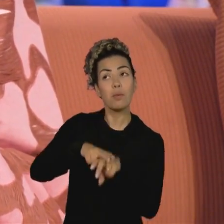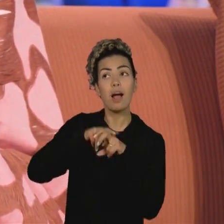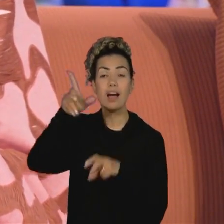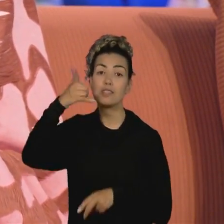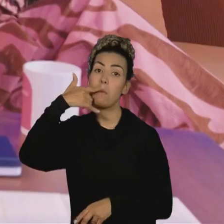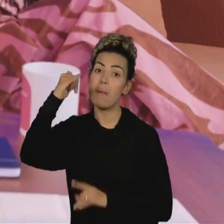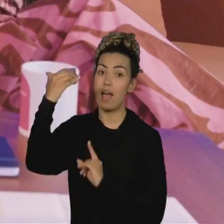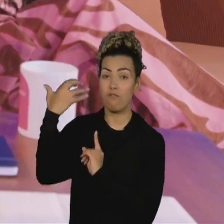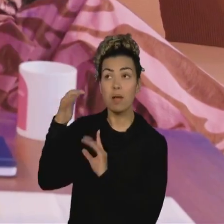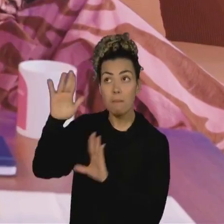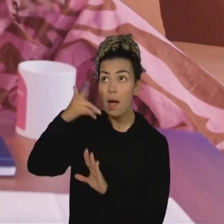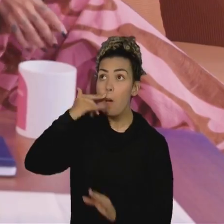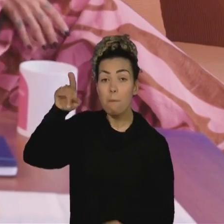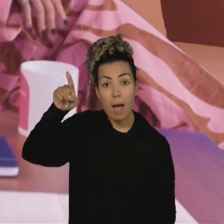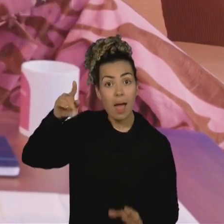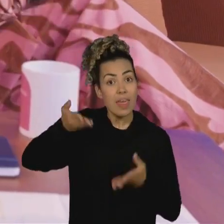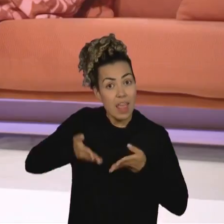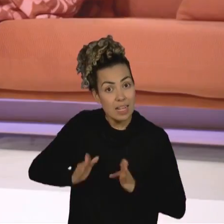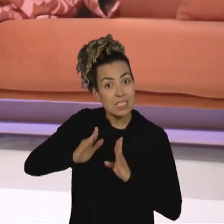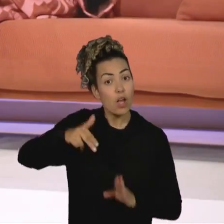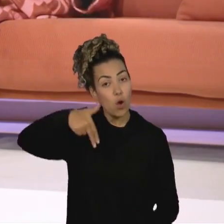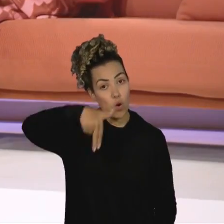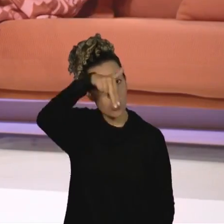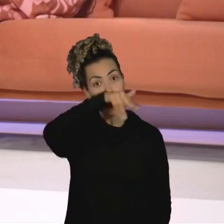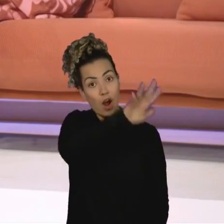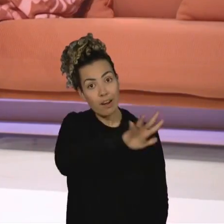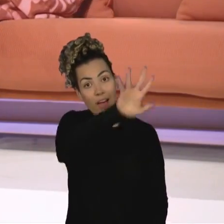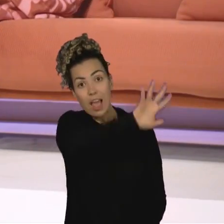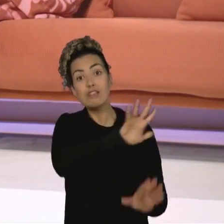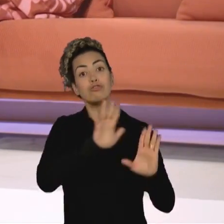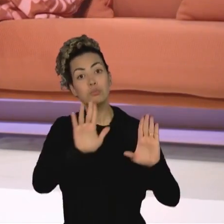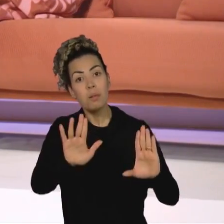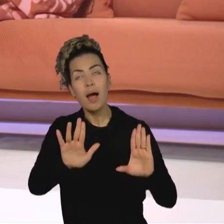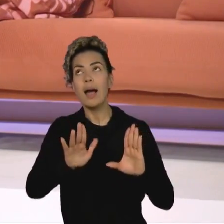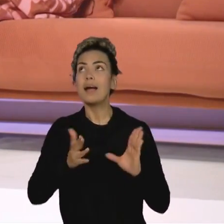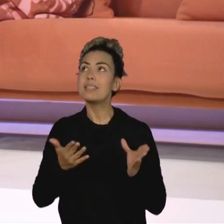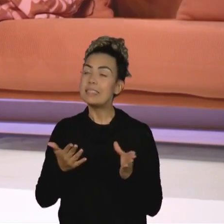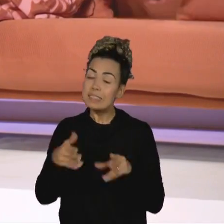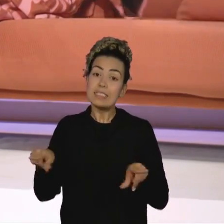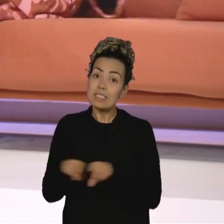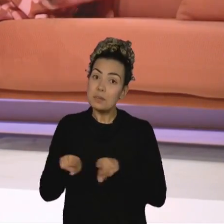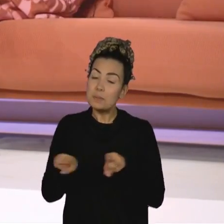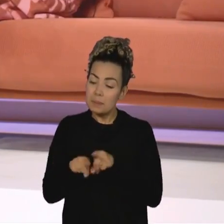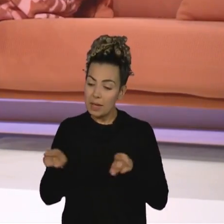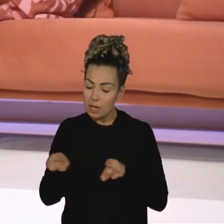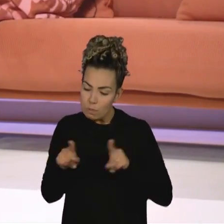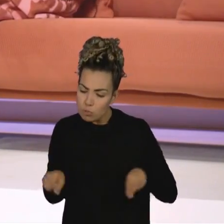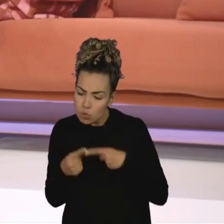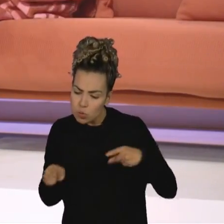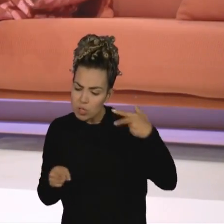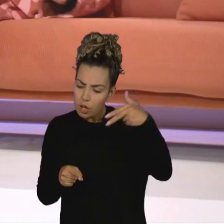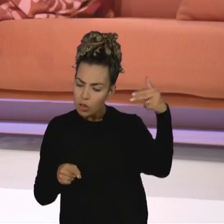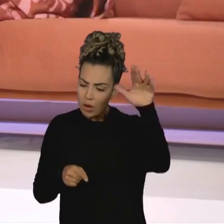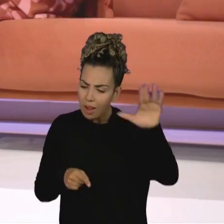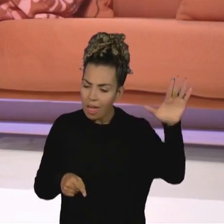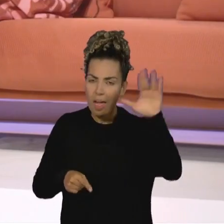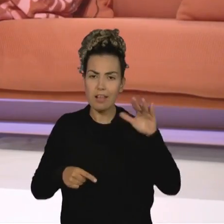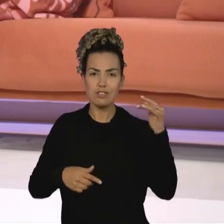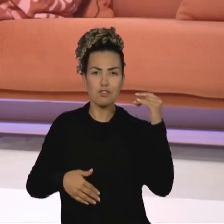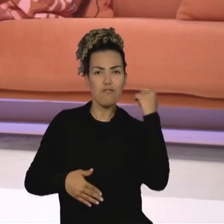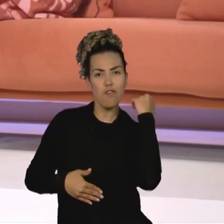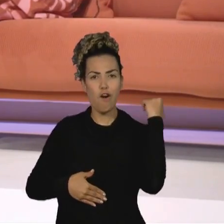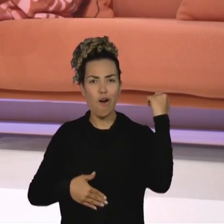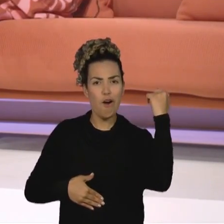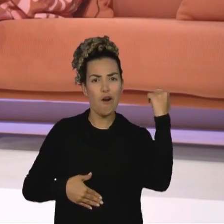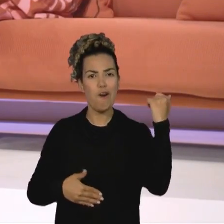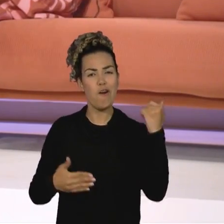nordestino, que também me apresentou muito da música nordestina, do forró, assim. Eu tenho